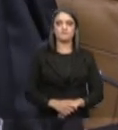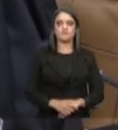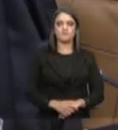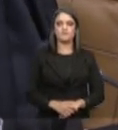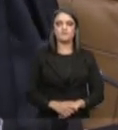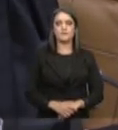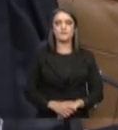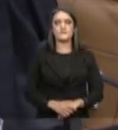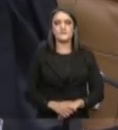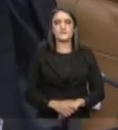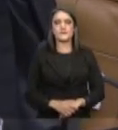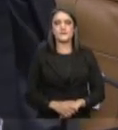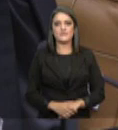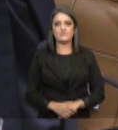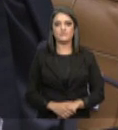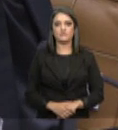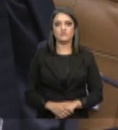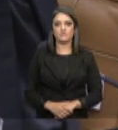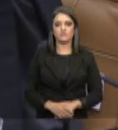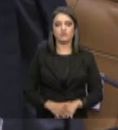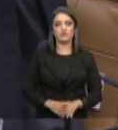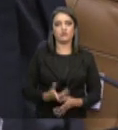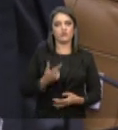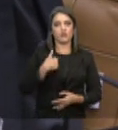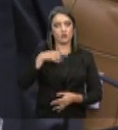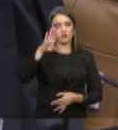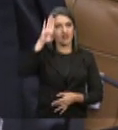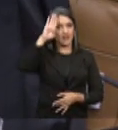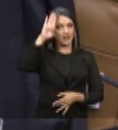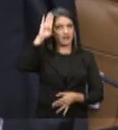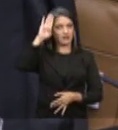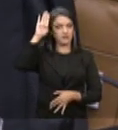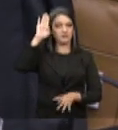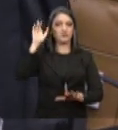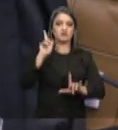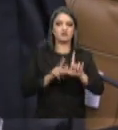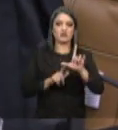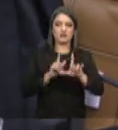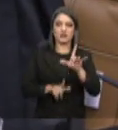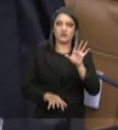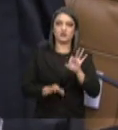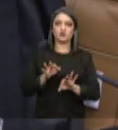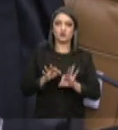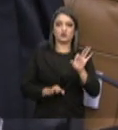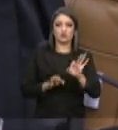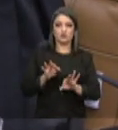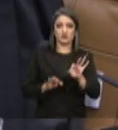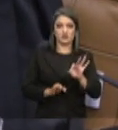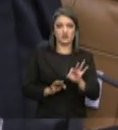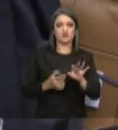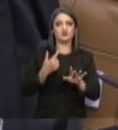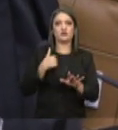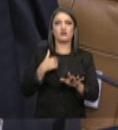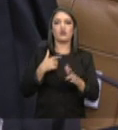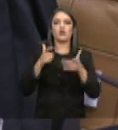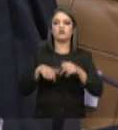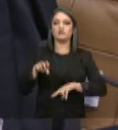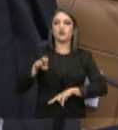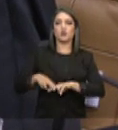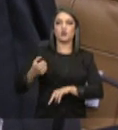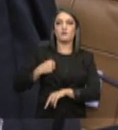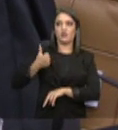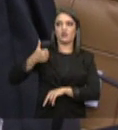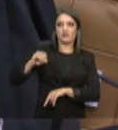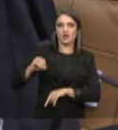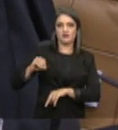ocupo na Academia Brasileira de Letras jurídicas a cadeira de número 10 Rui Barbosa é o